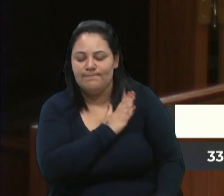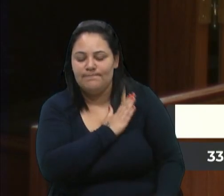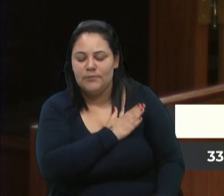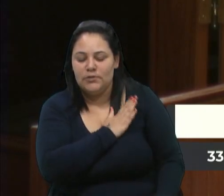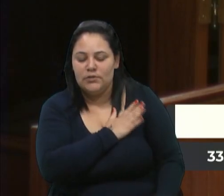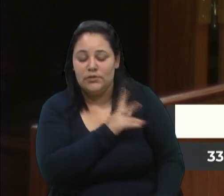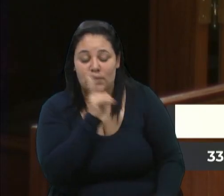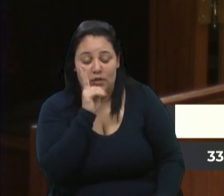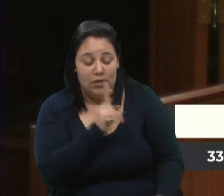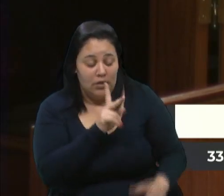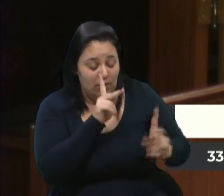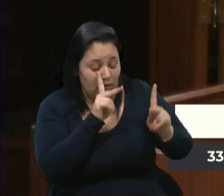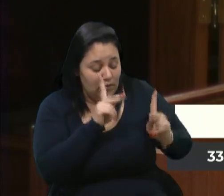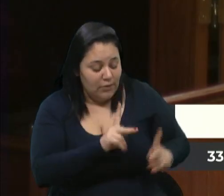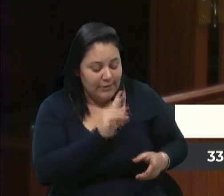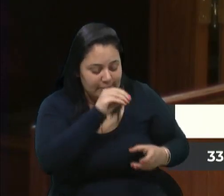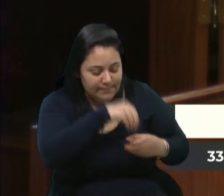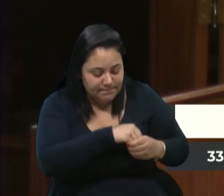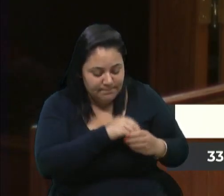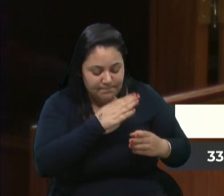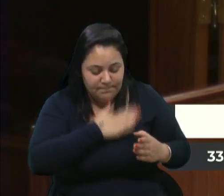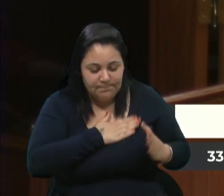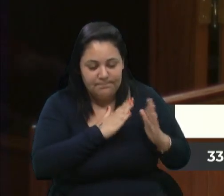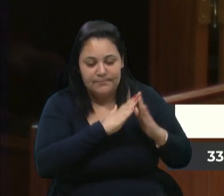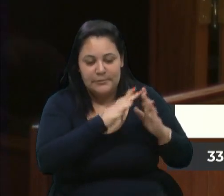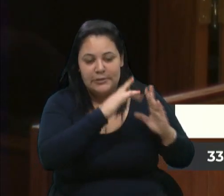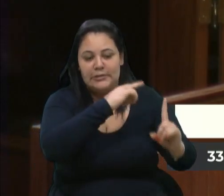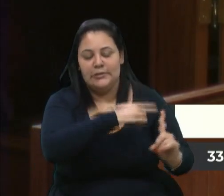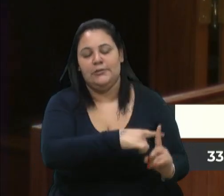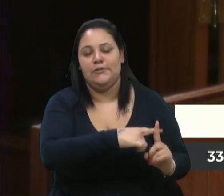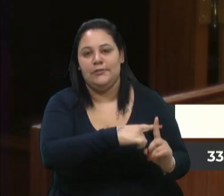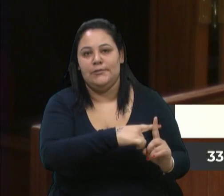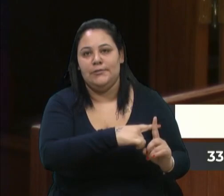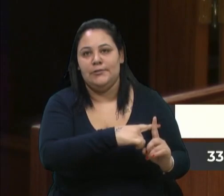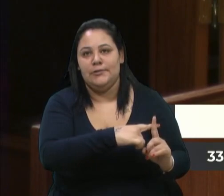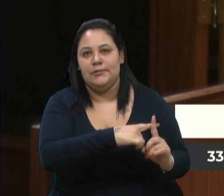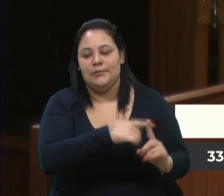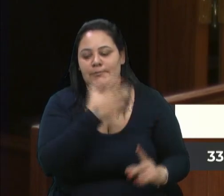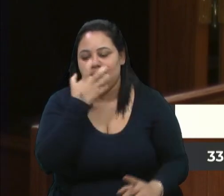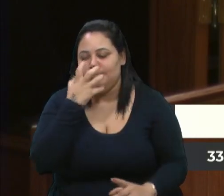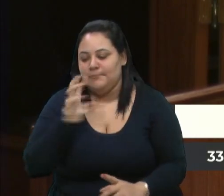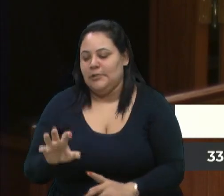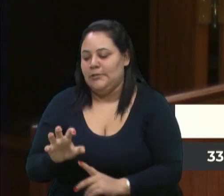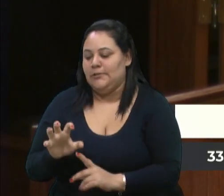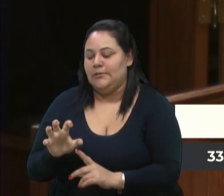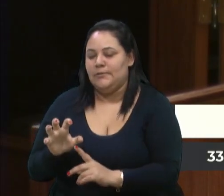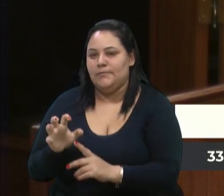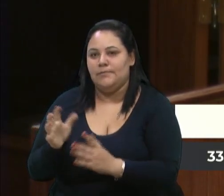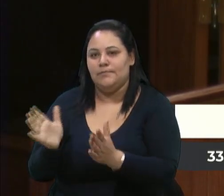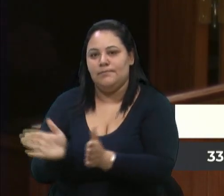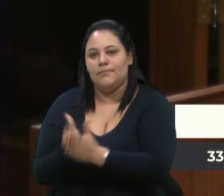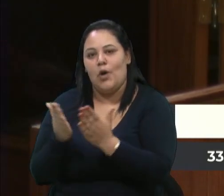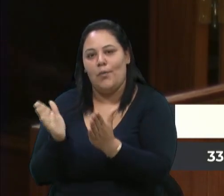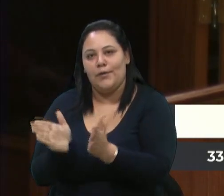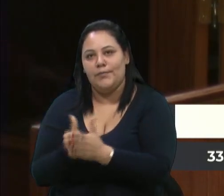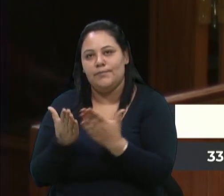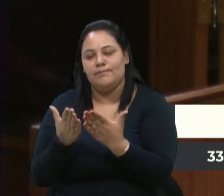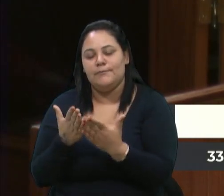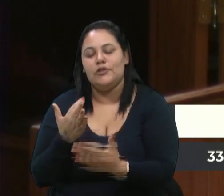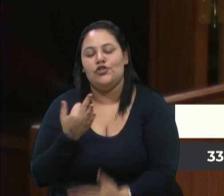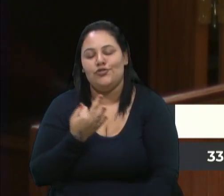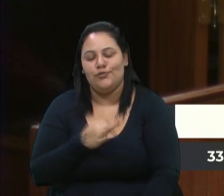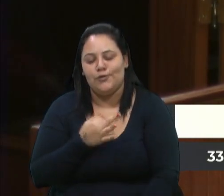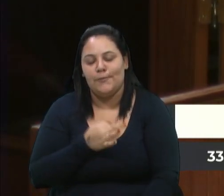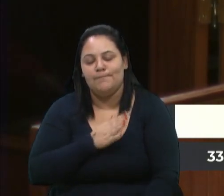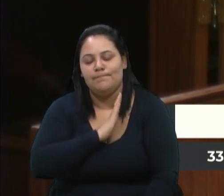igreja, gente que distribui o próprio Cristo nas missas, gente que participa de pastorais e faz o bem.